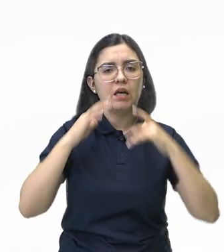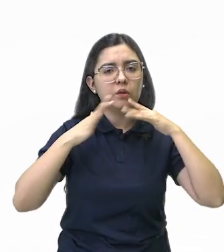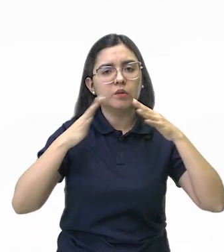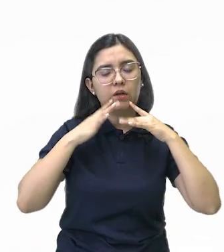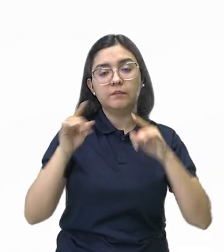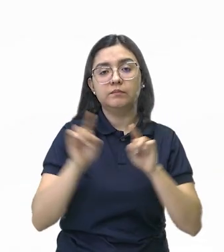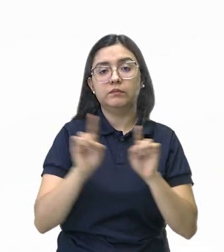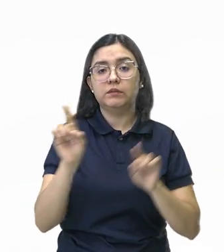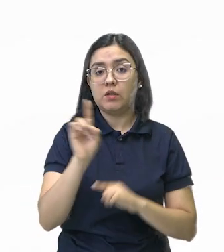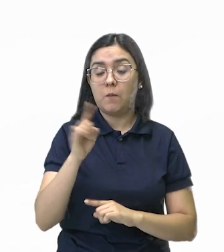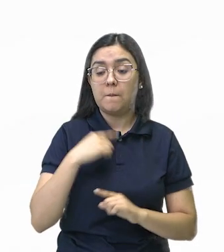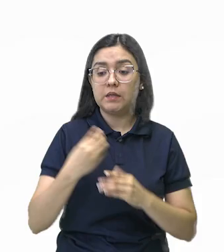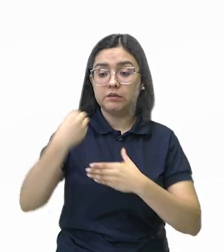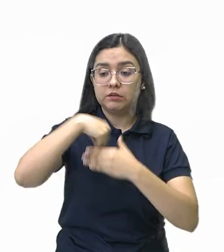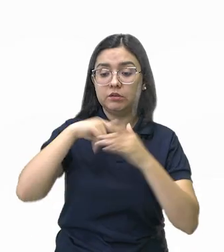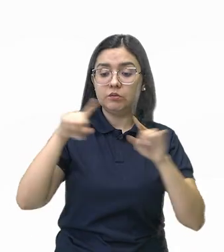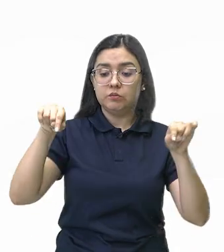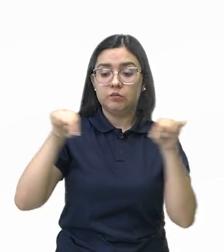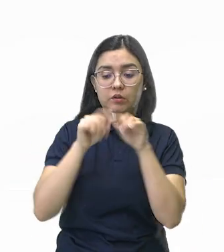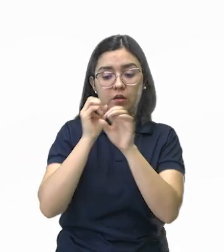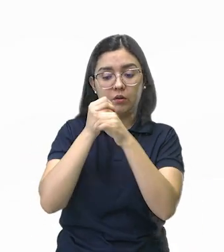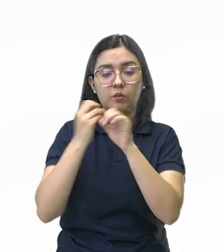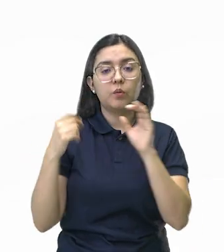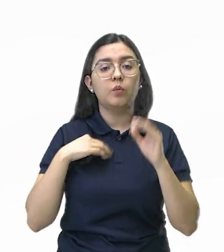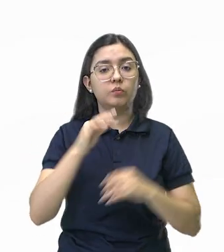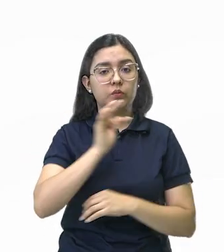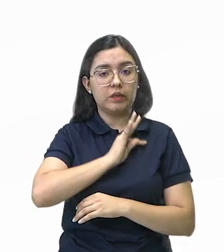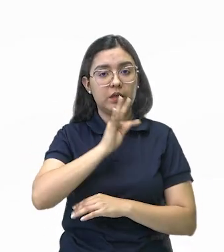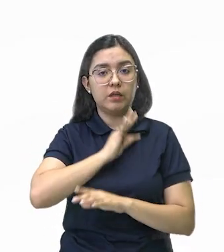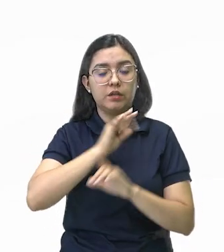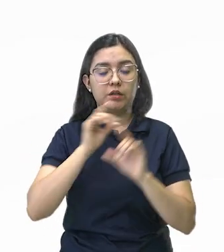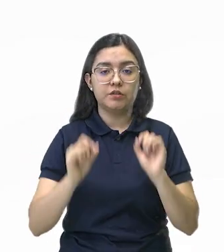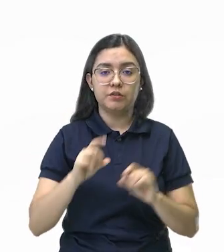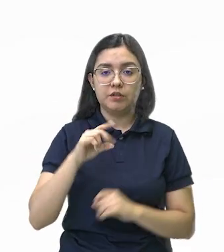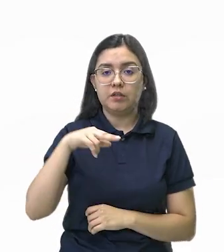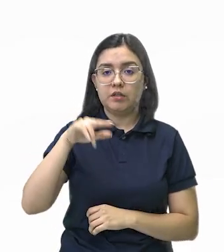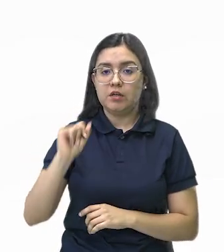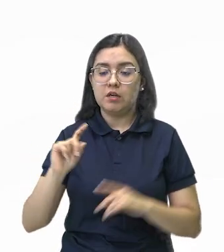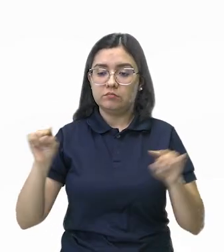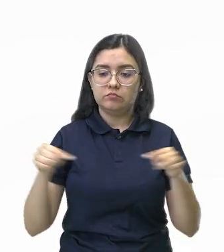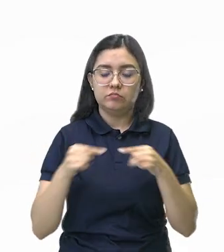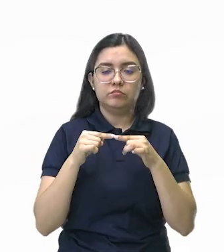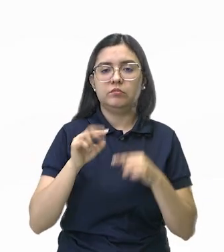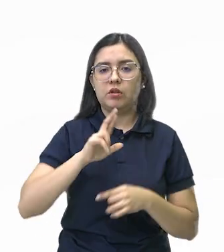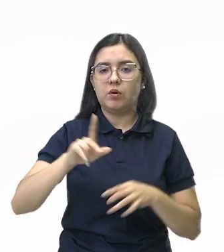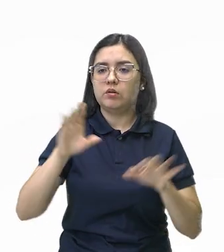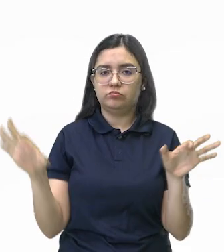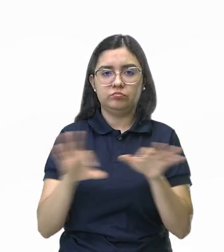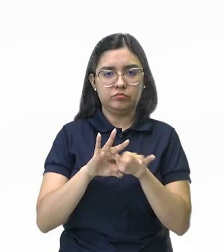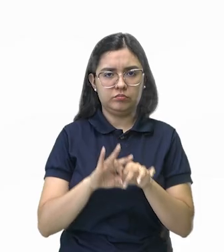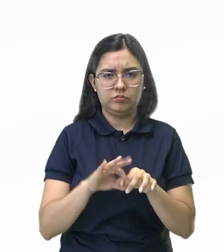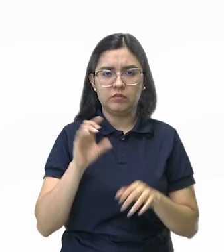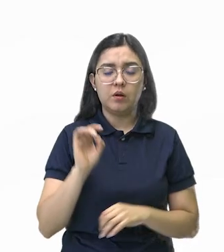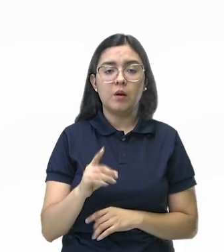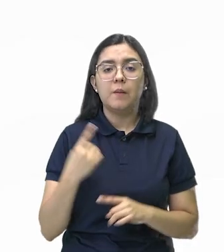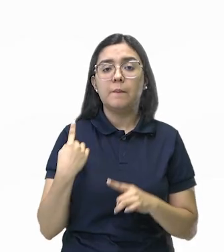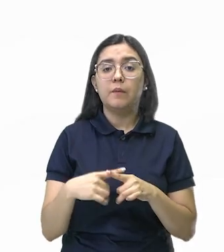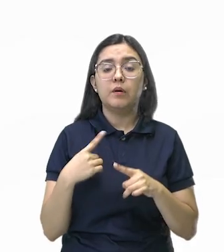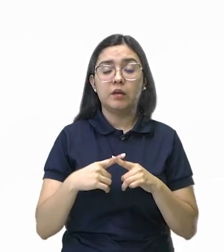sim em laboratório, com técnicas de DNA recombinante. Então, não é simplesmente cruzar duas espécies, até